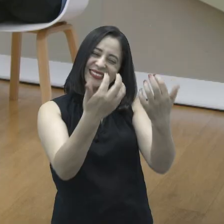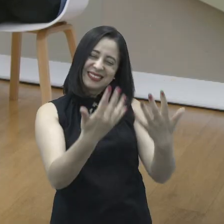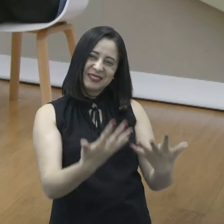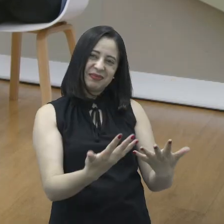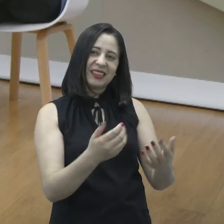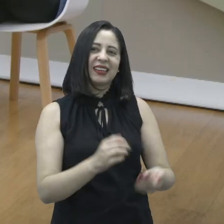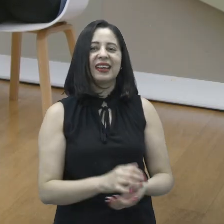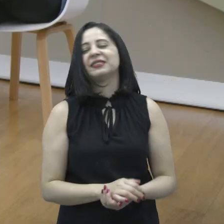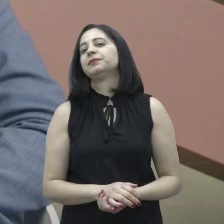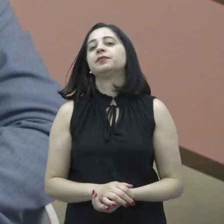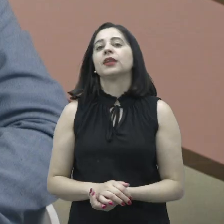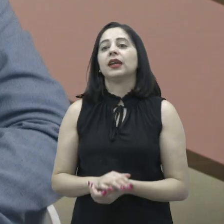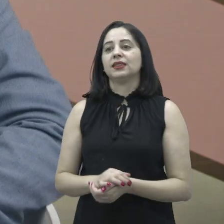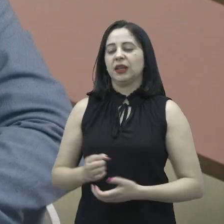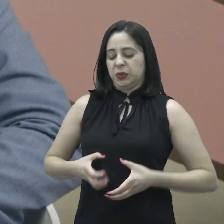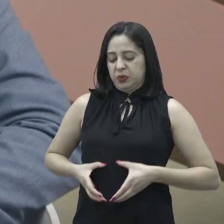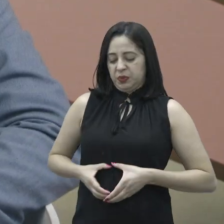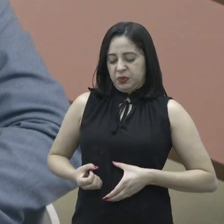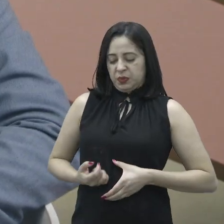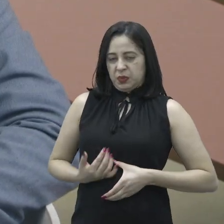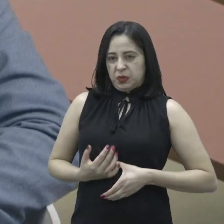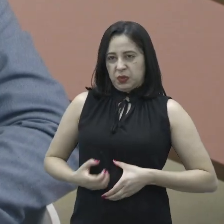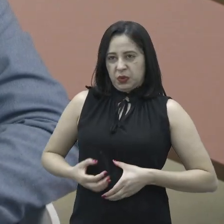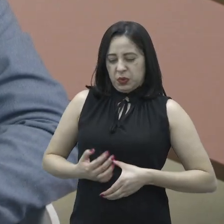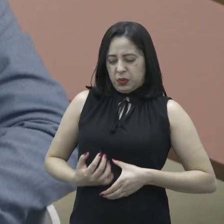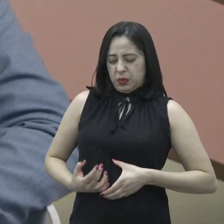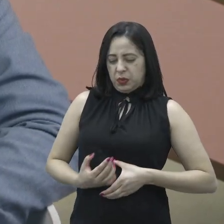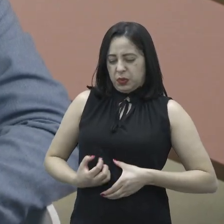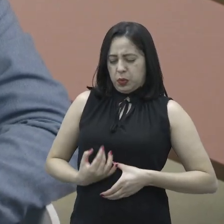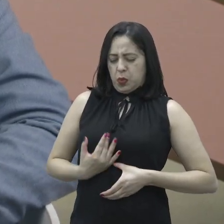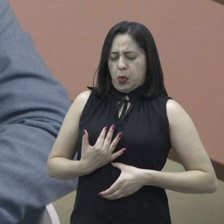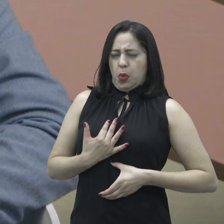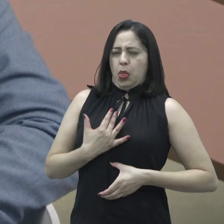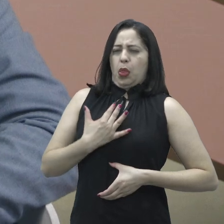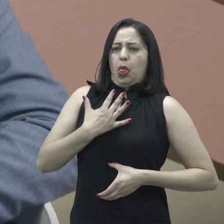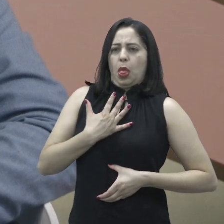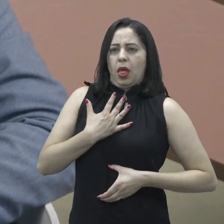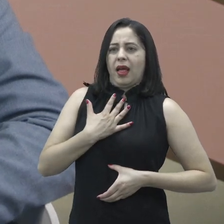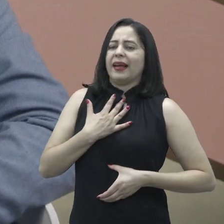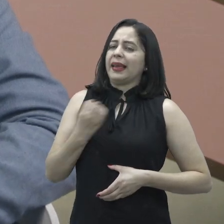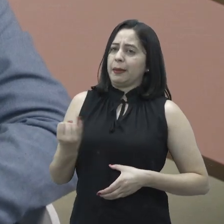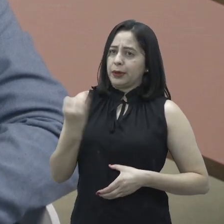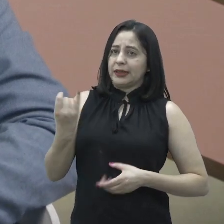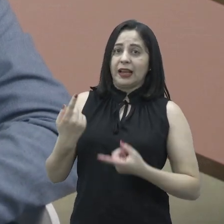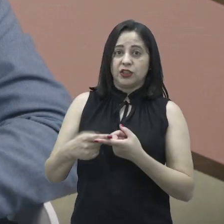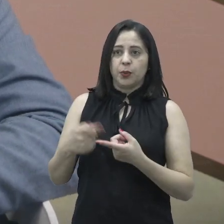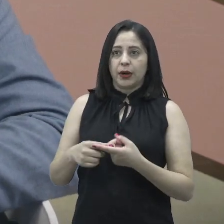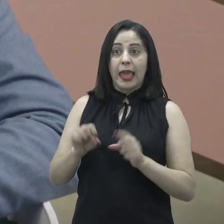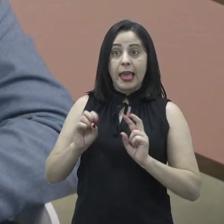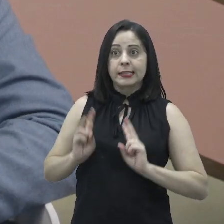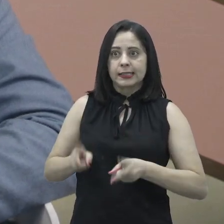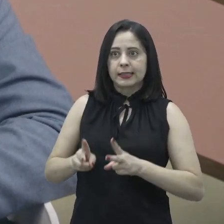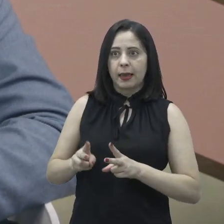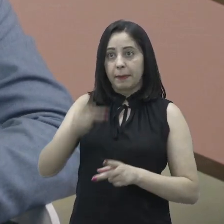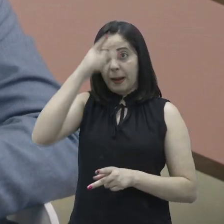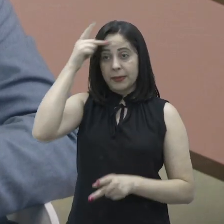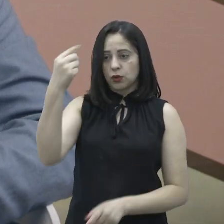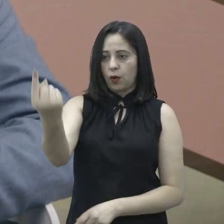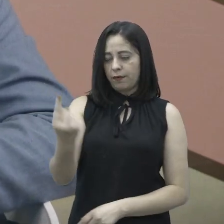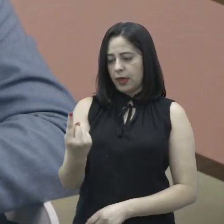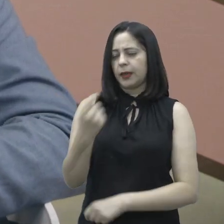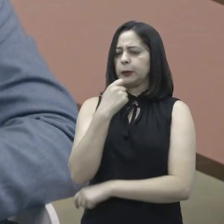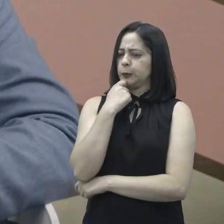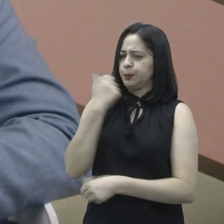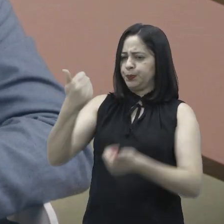gente. Essa questão do refluxo é muito importante. Então, são duas coisas que sempre que um paciente passa no pneumologista, a gente bate nessa tecla. A